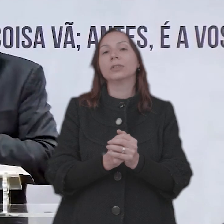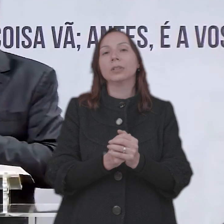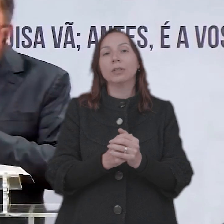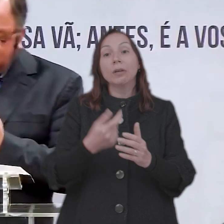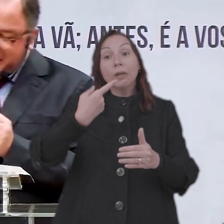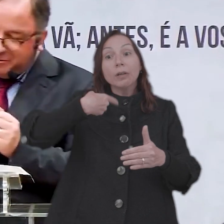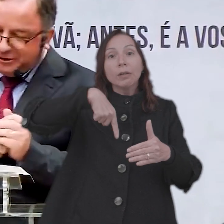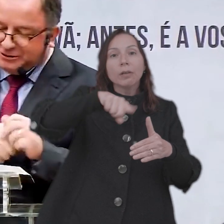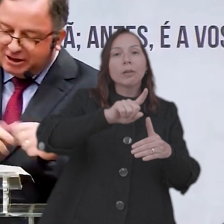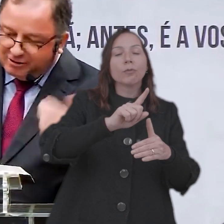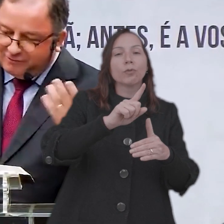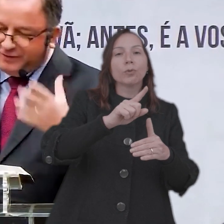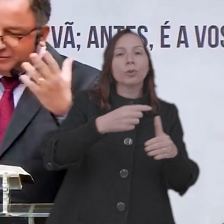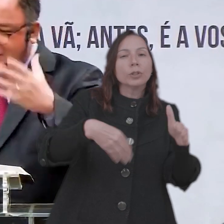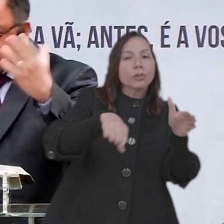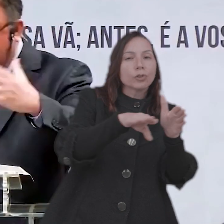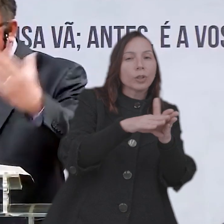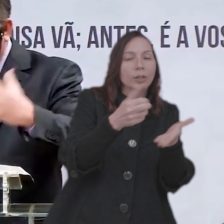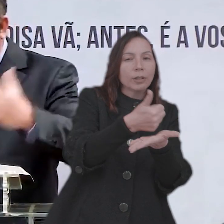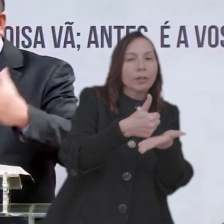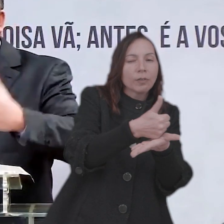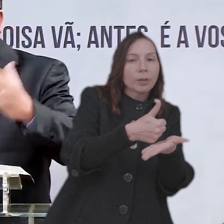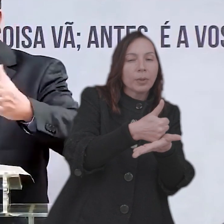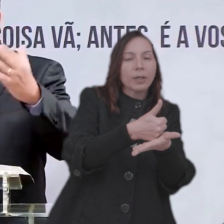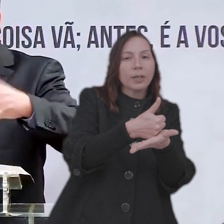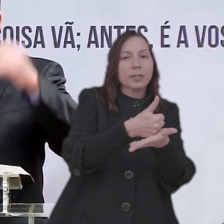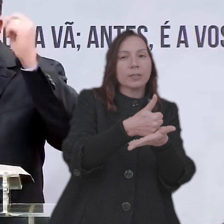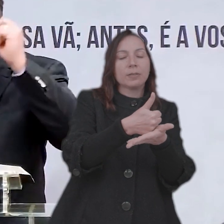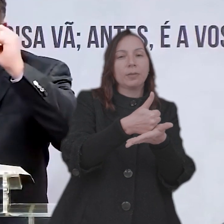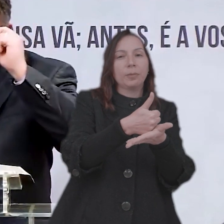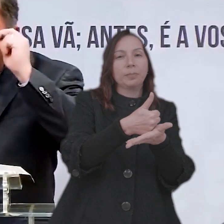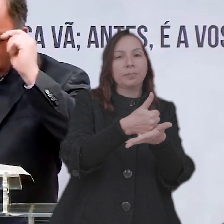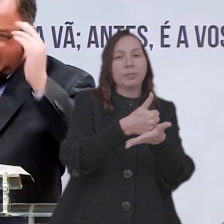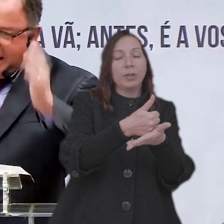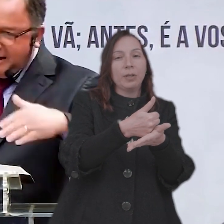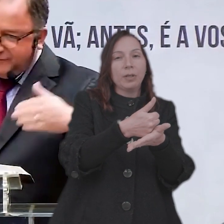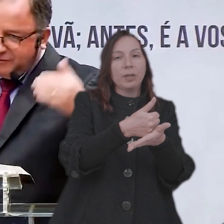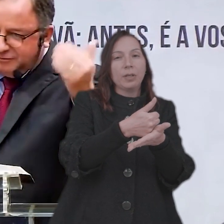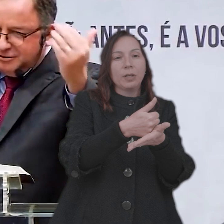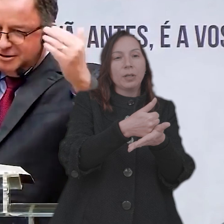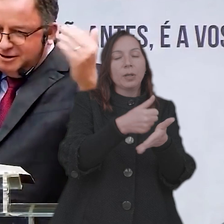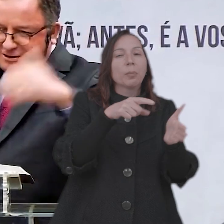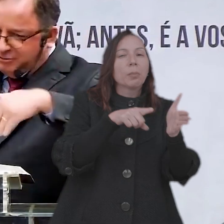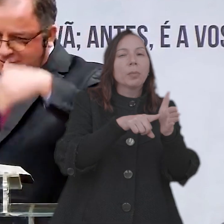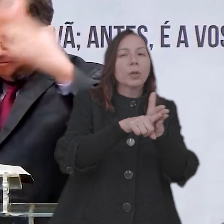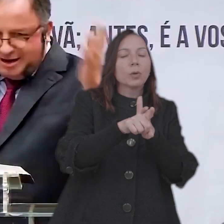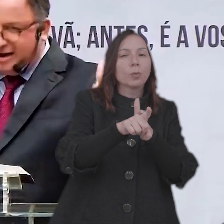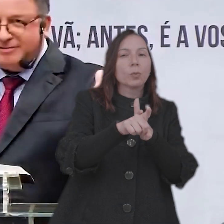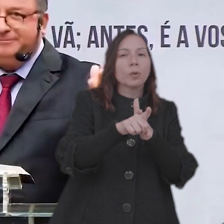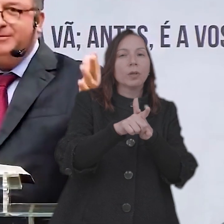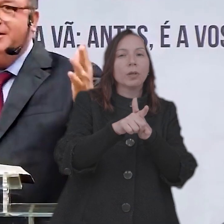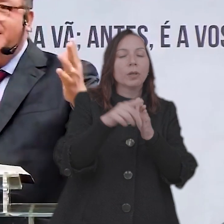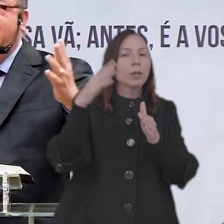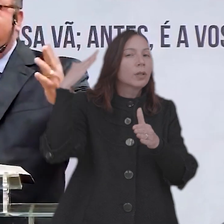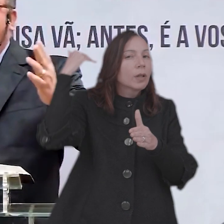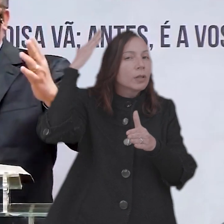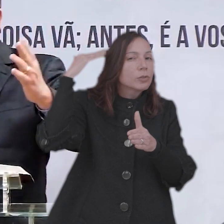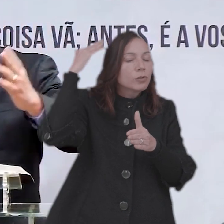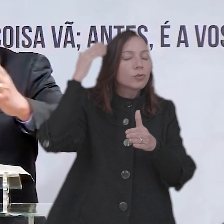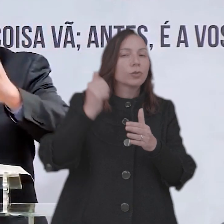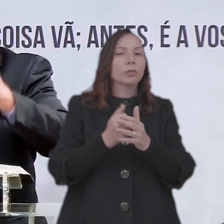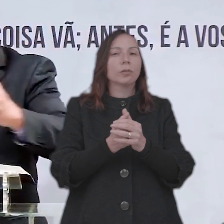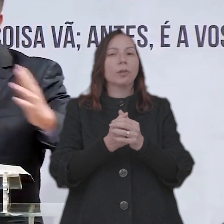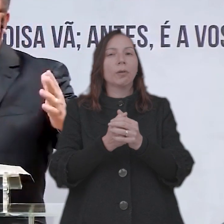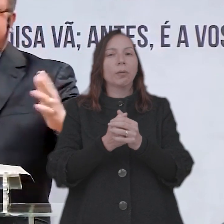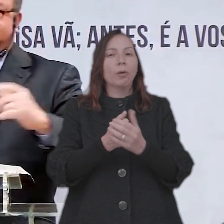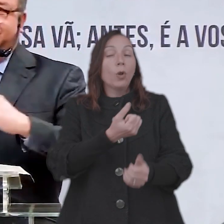Chegando ali, eu perguntei para a moça, olha, eu vim, quero comprar essa tintura aqui da Revlon, tem um nome lá, e